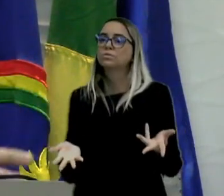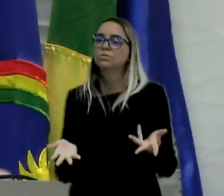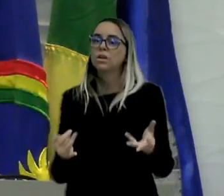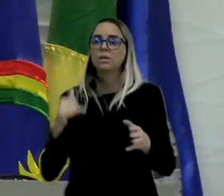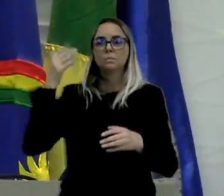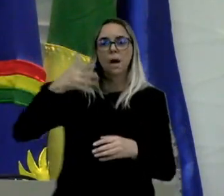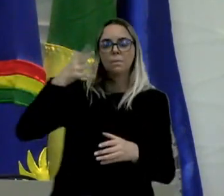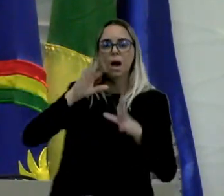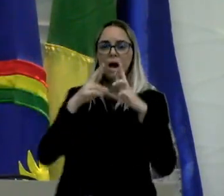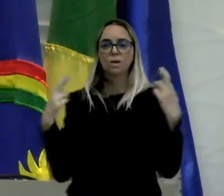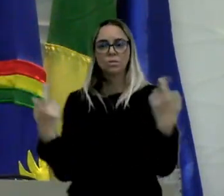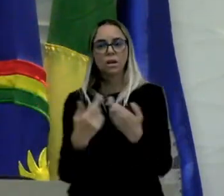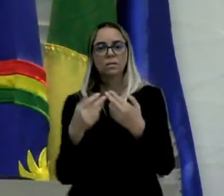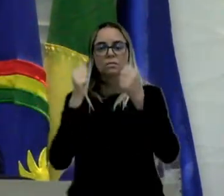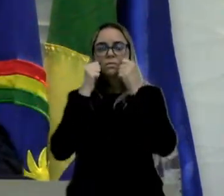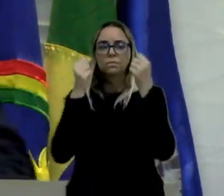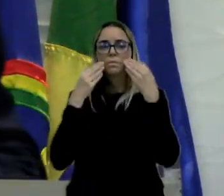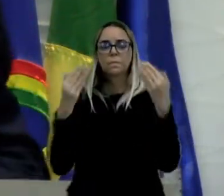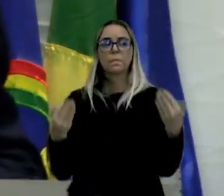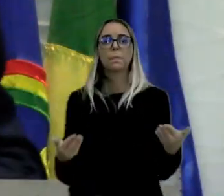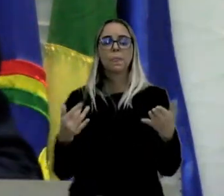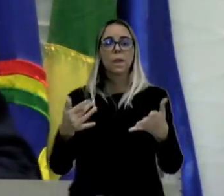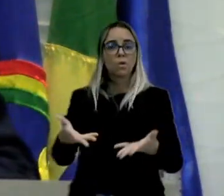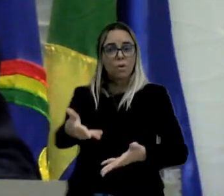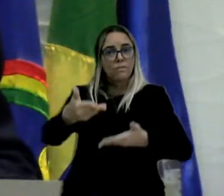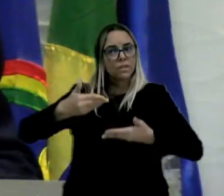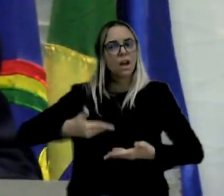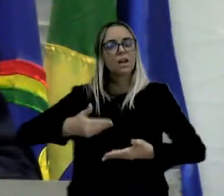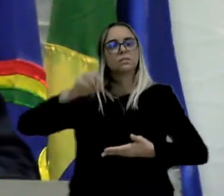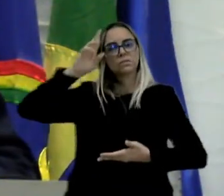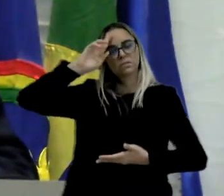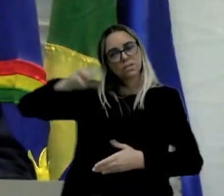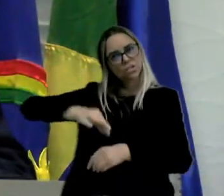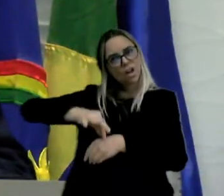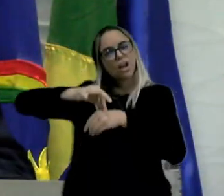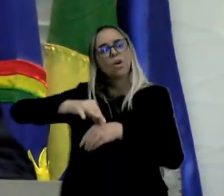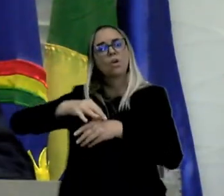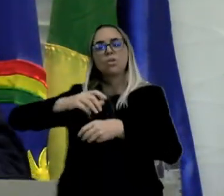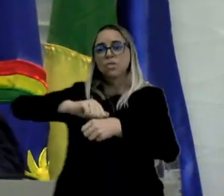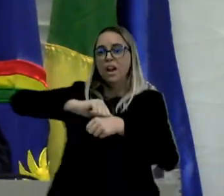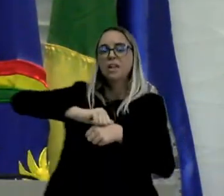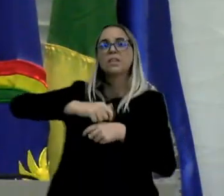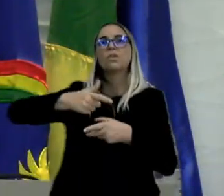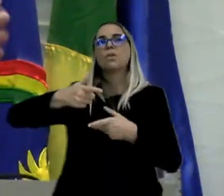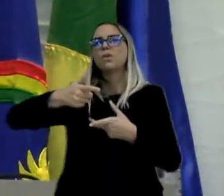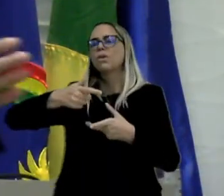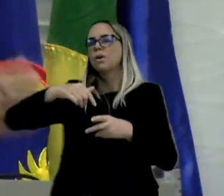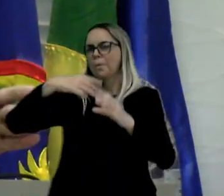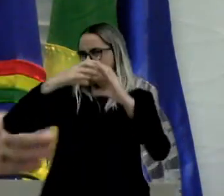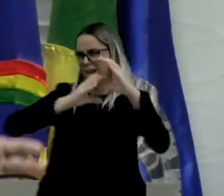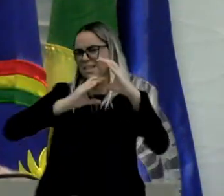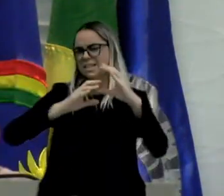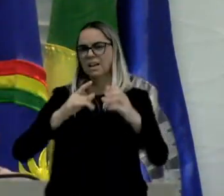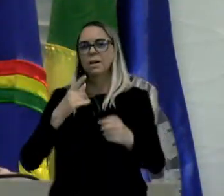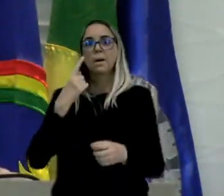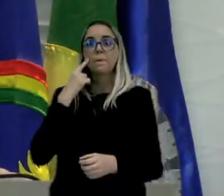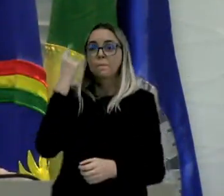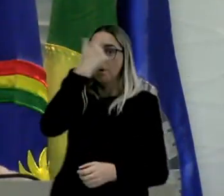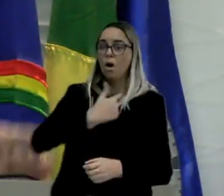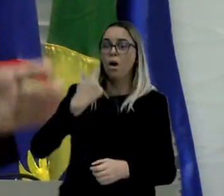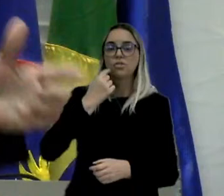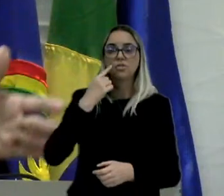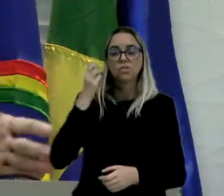pública e vamos convidar realmente gerente de Compesa todo mundo Deputado mostra a cara deputada